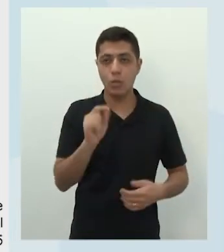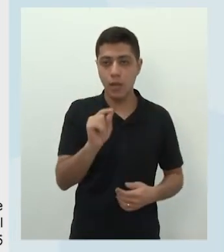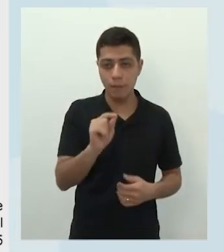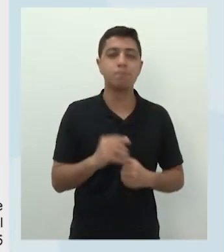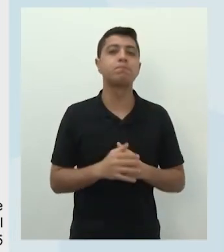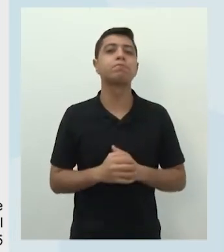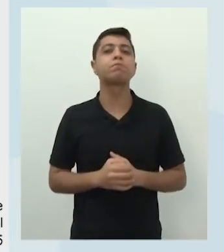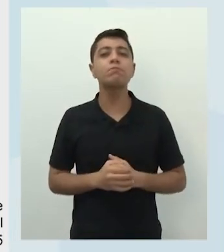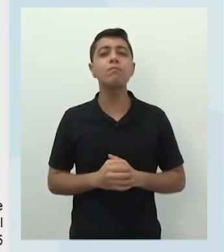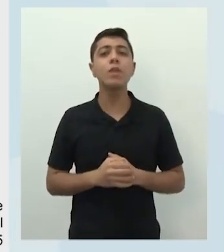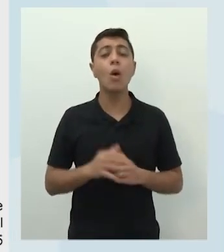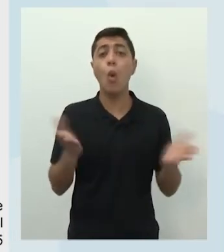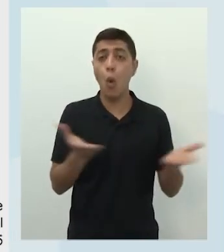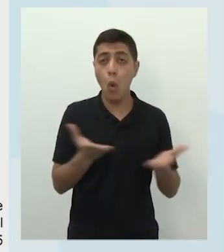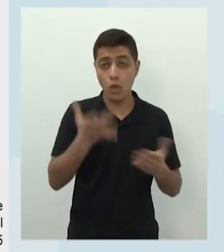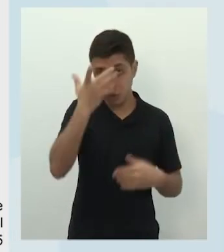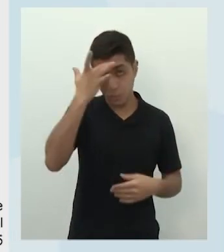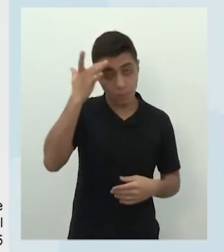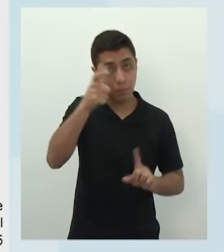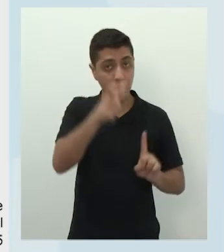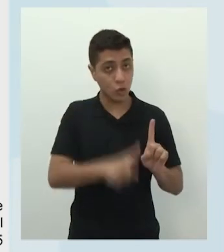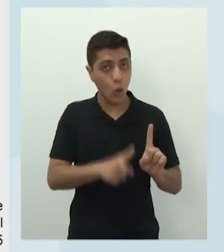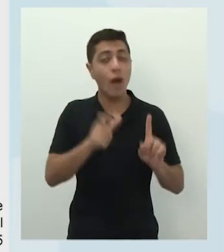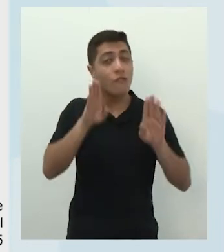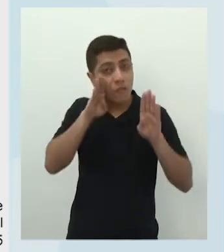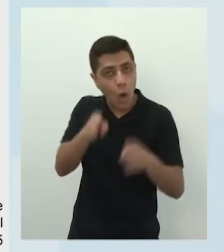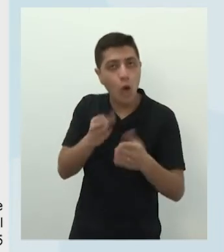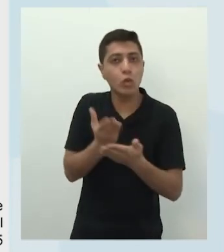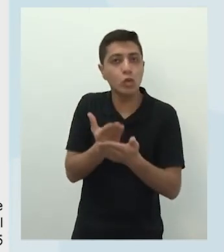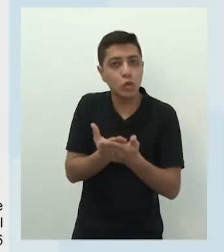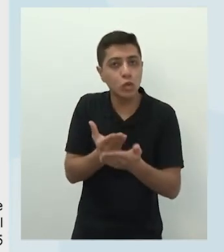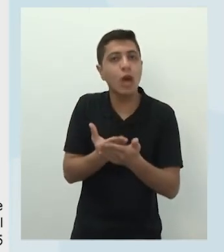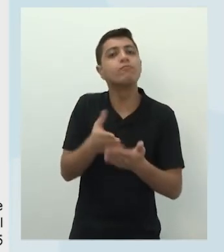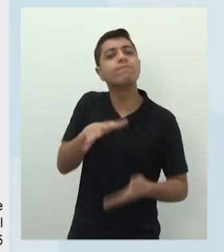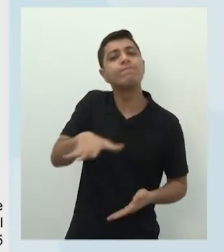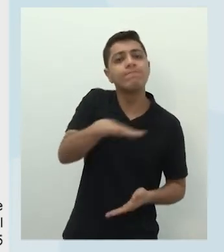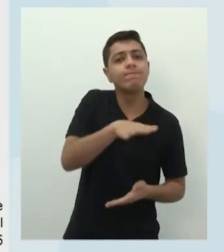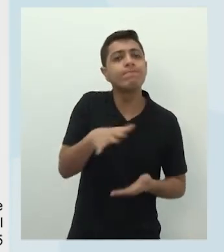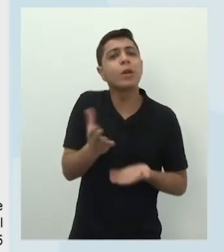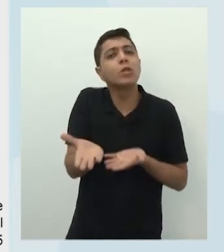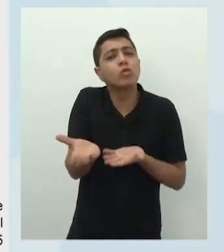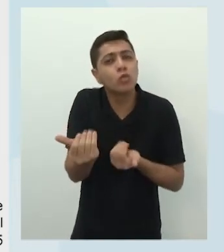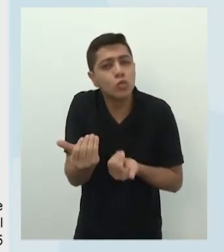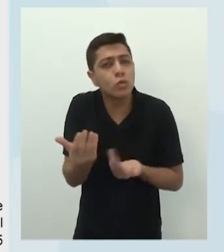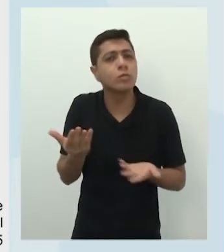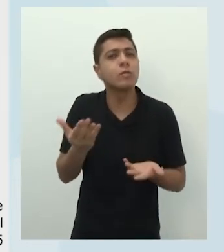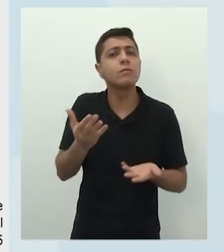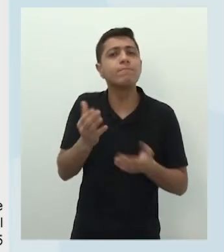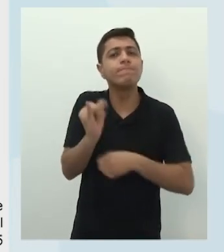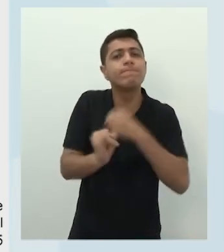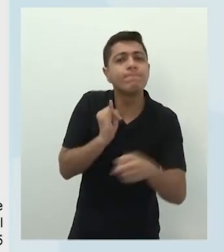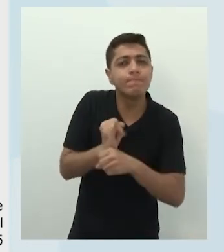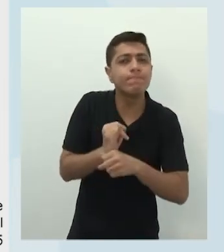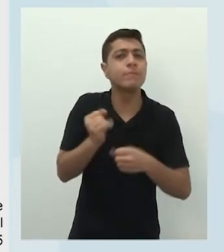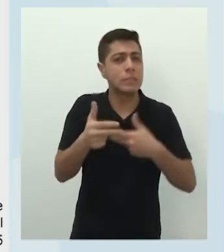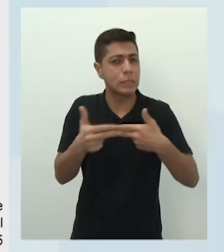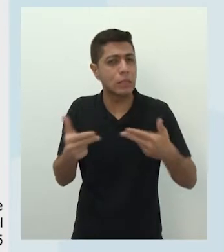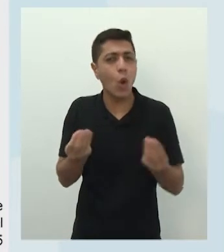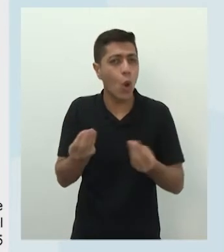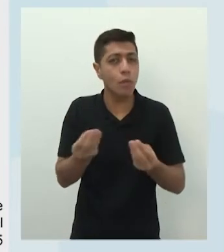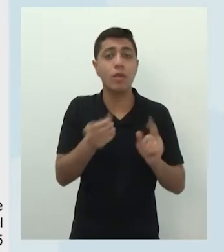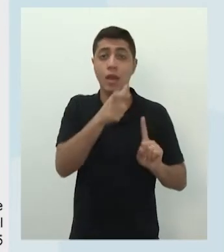tecnologia, virtualidade e saúde dos adolescentes é uma inglesa chamada Sonia Livingstone. E a Sônia publicou um